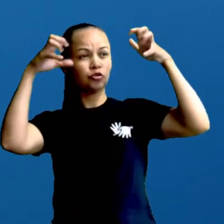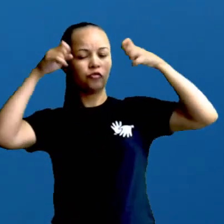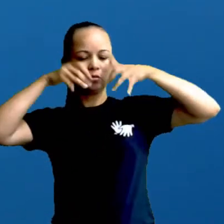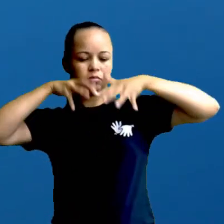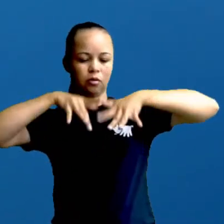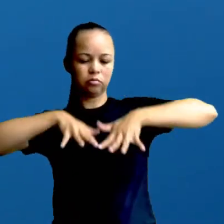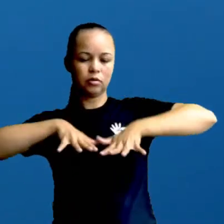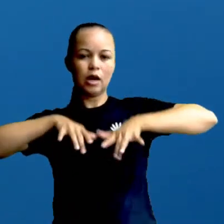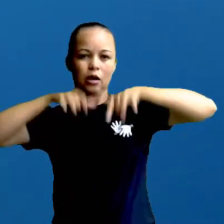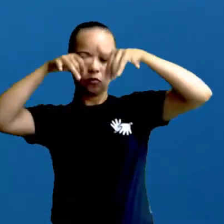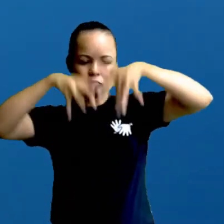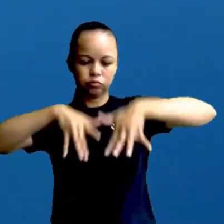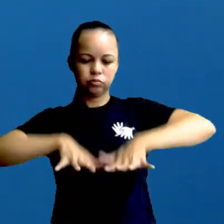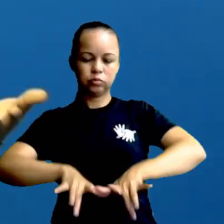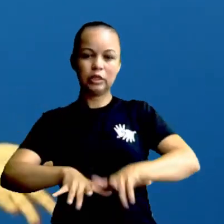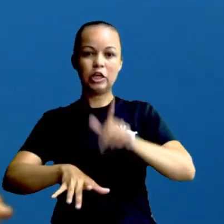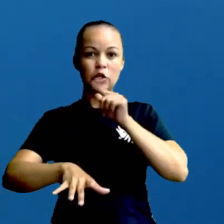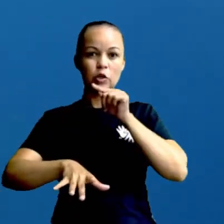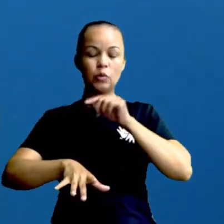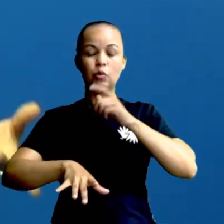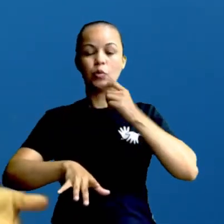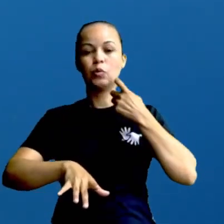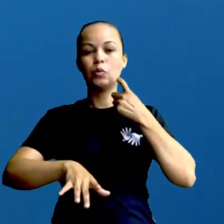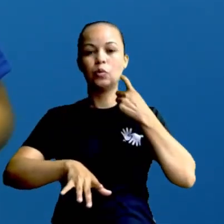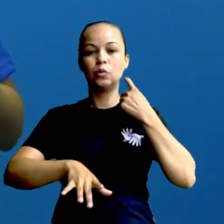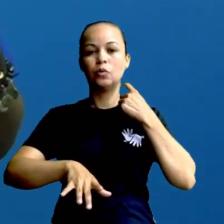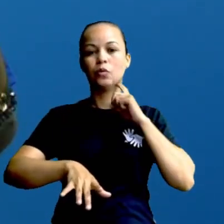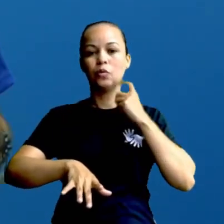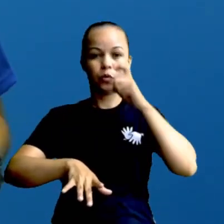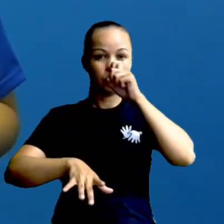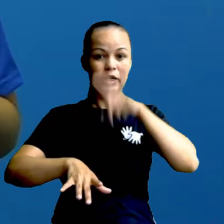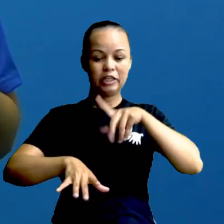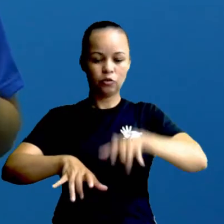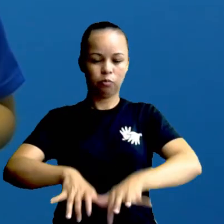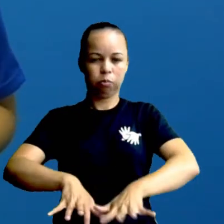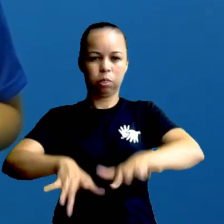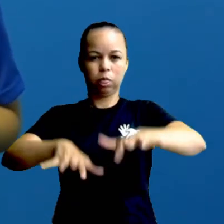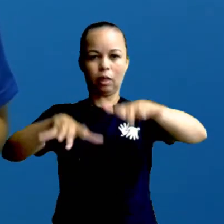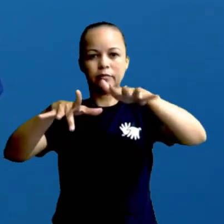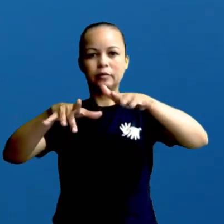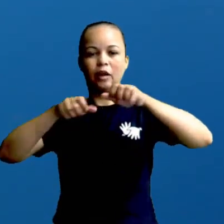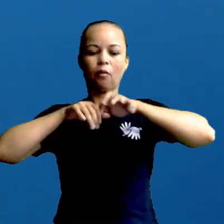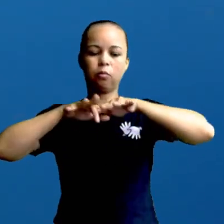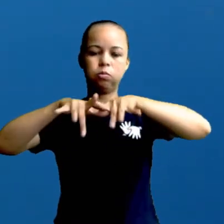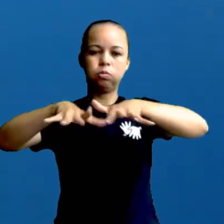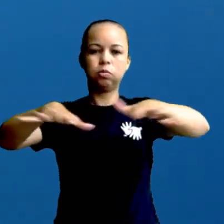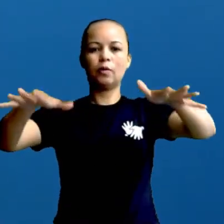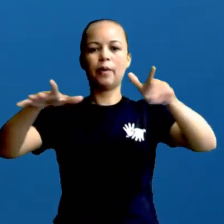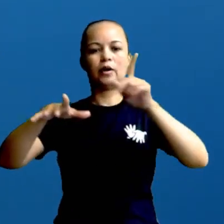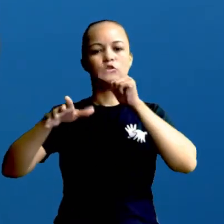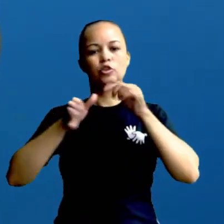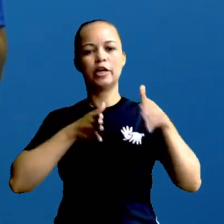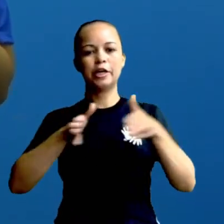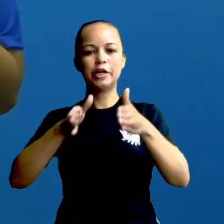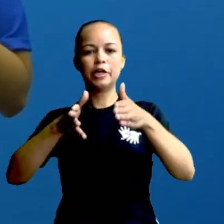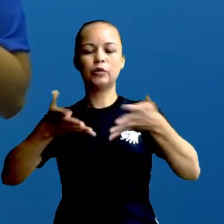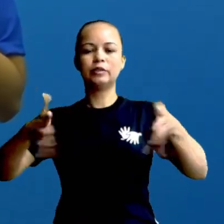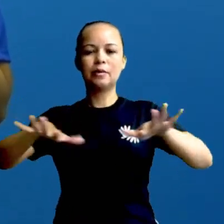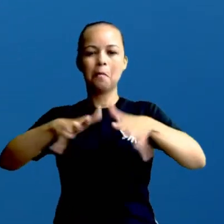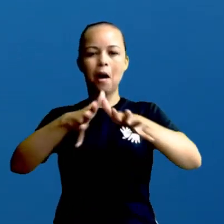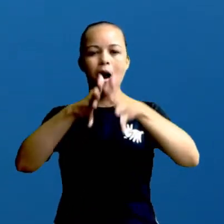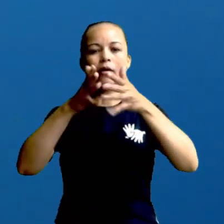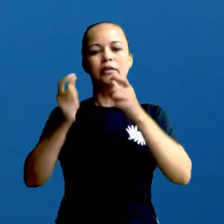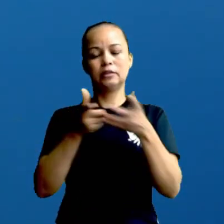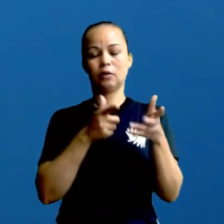leva aquele lixo, né, para os rios e mares, a gente também está poluindo. Então a gente tem que ver as